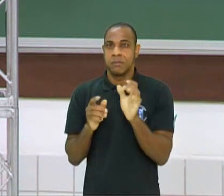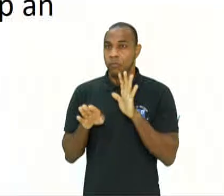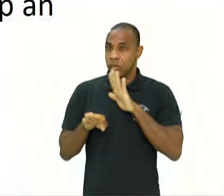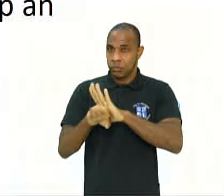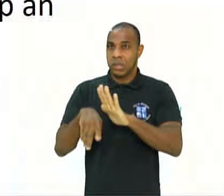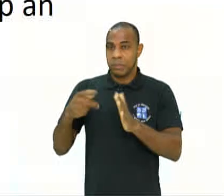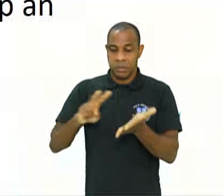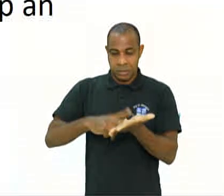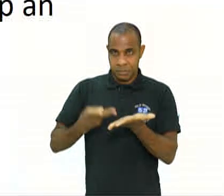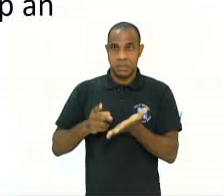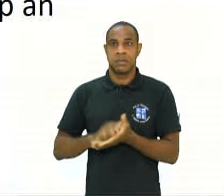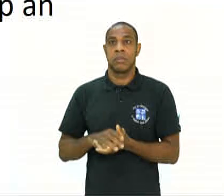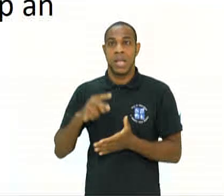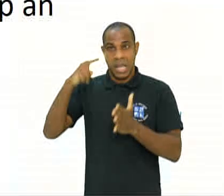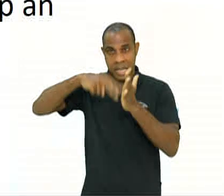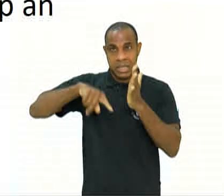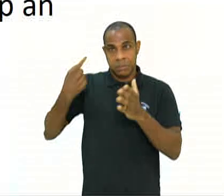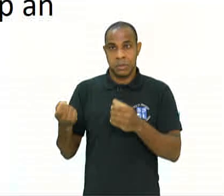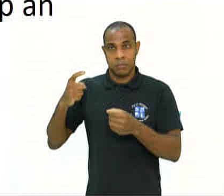Leiam aí, já volto.